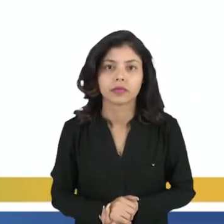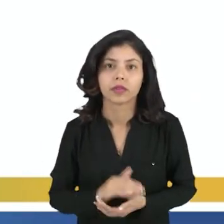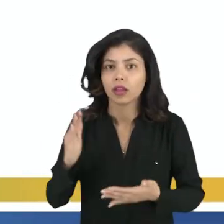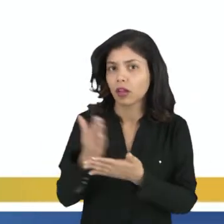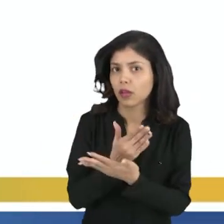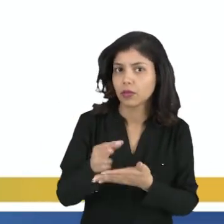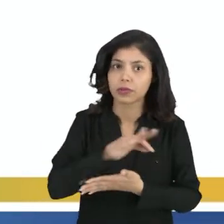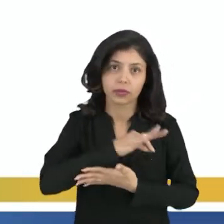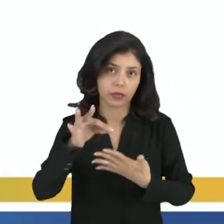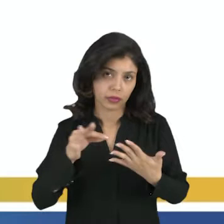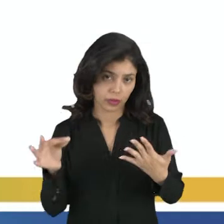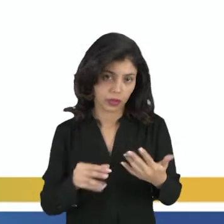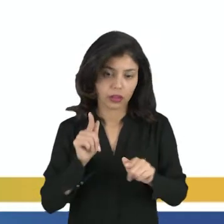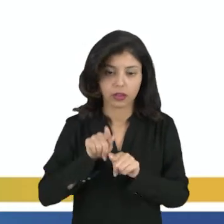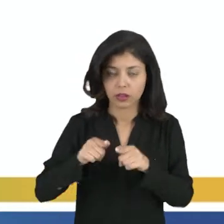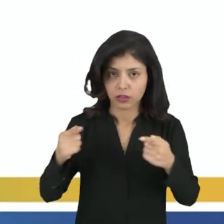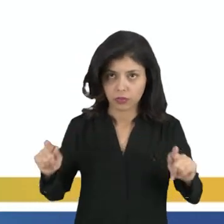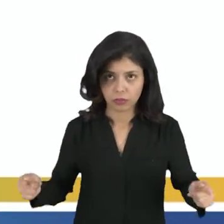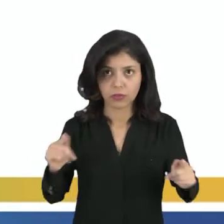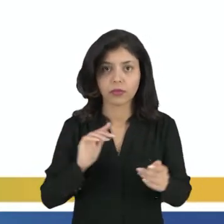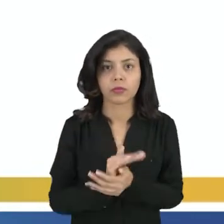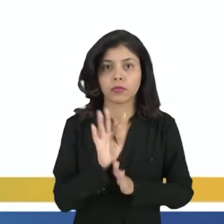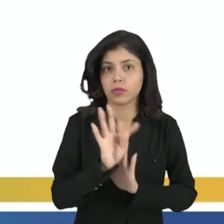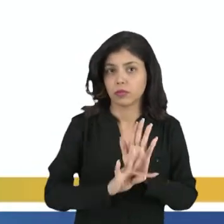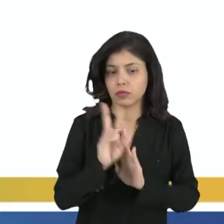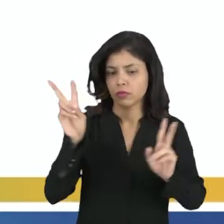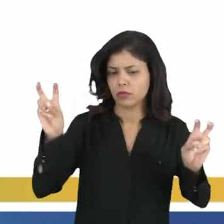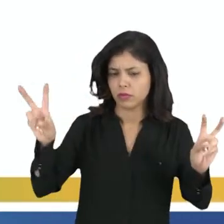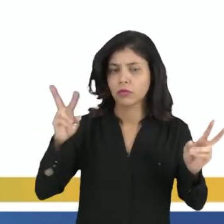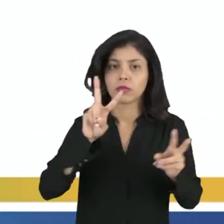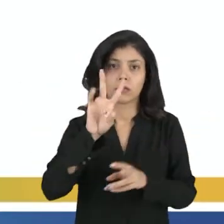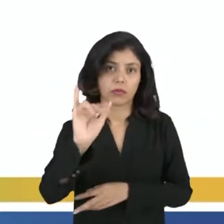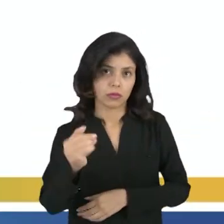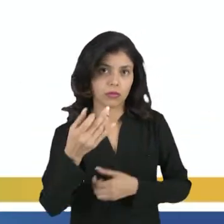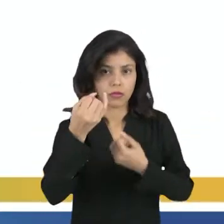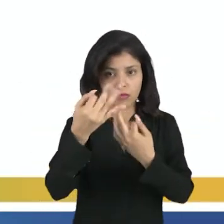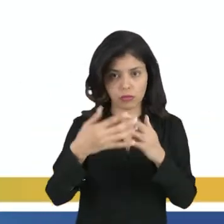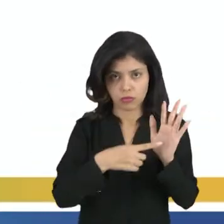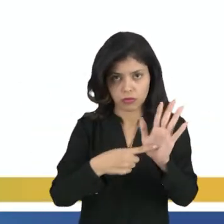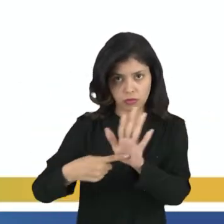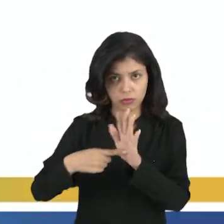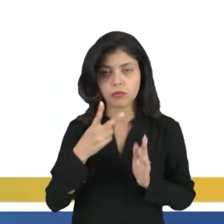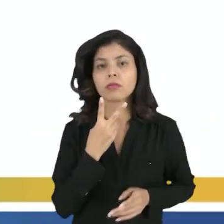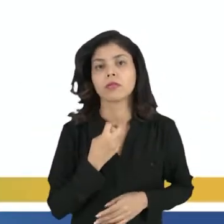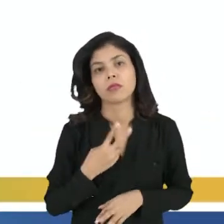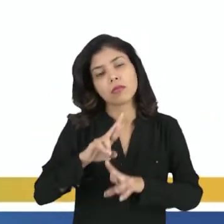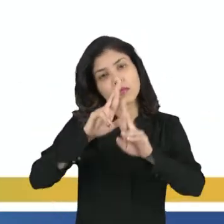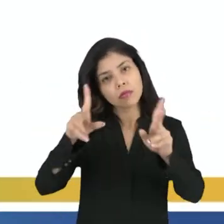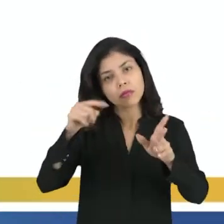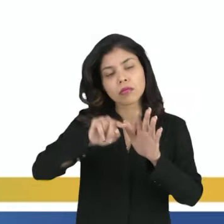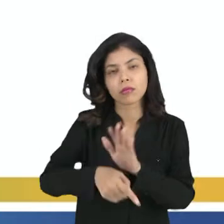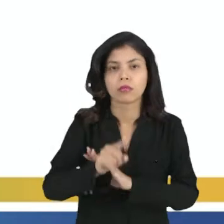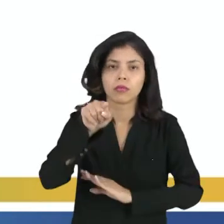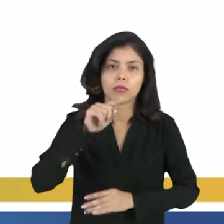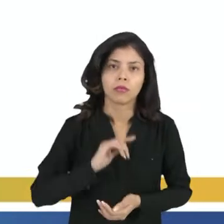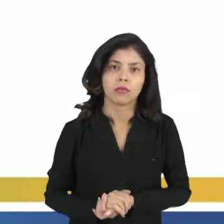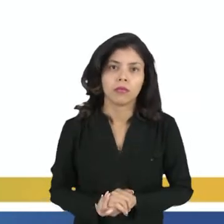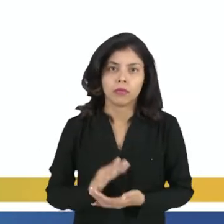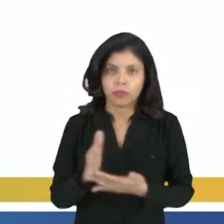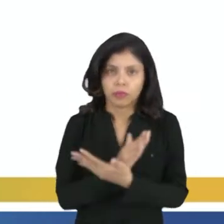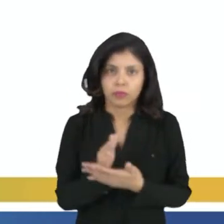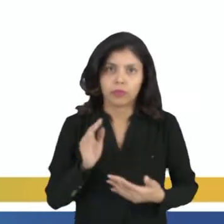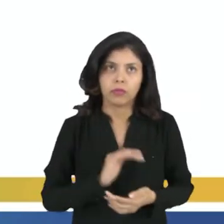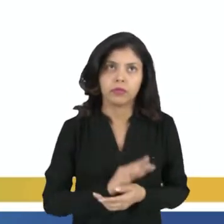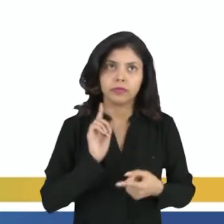alguns elementos gramaticais, alguns termos que vão nos determinar essas vozes diferentes ali dentro. Aí vamos ver